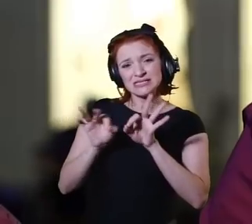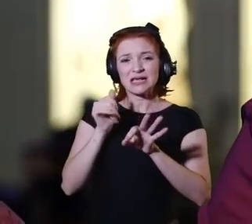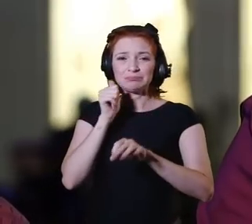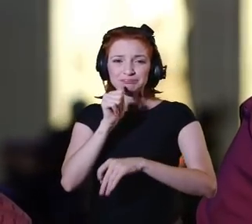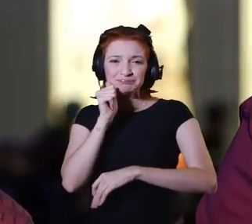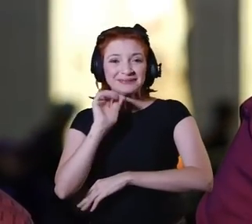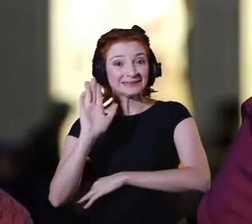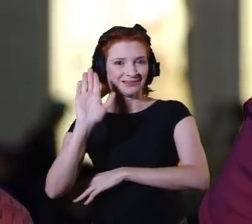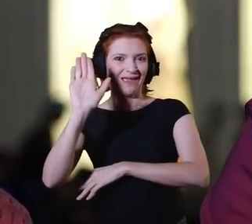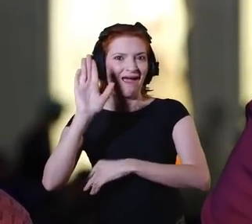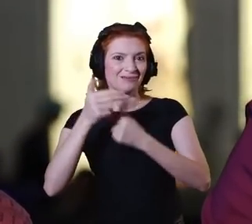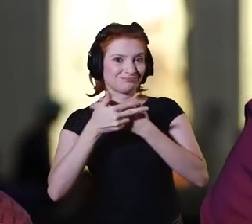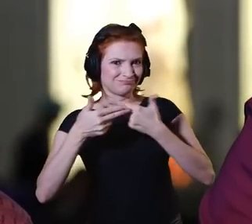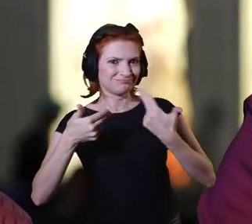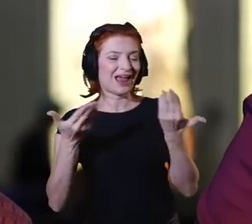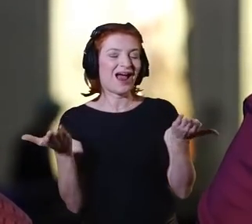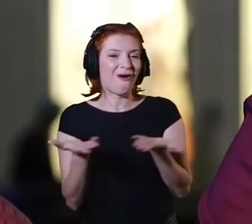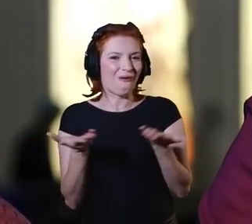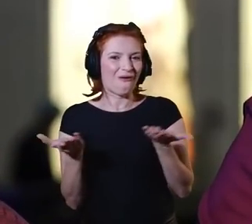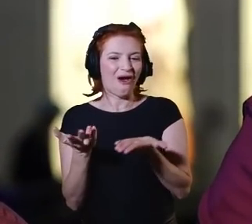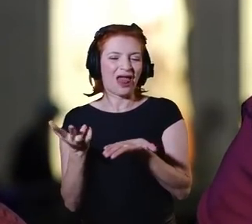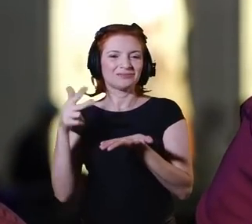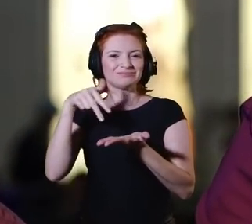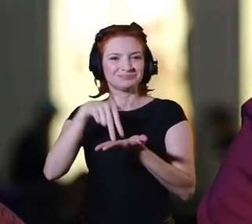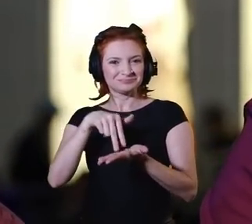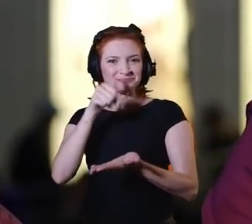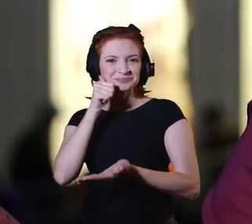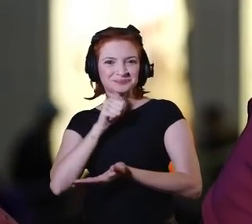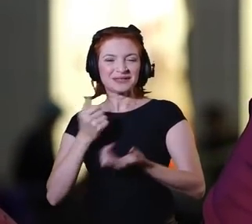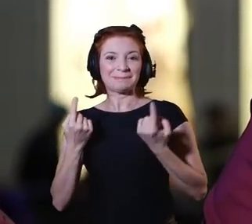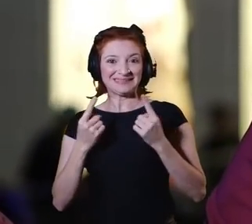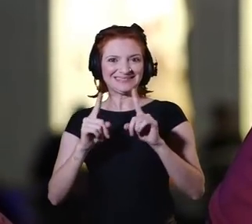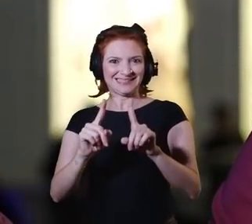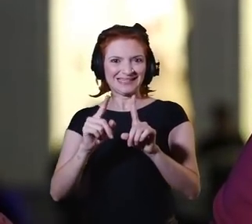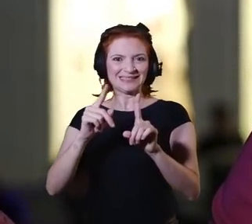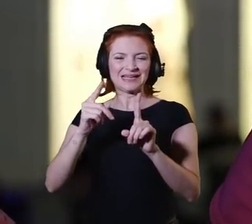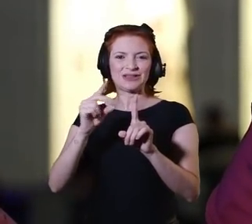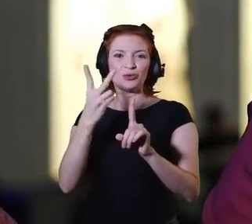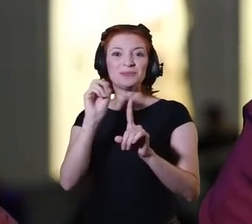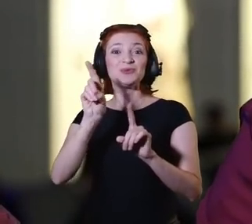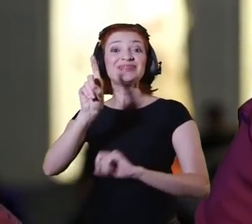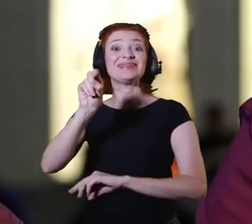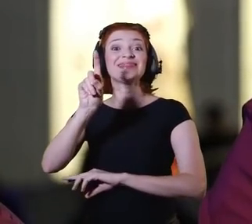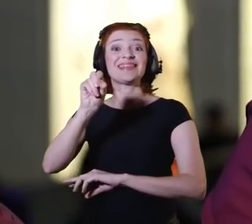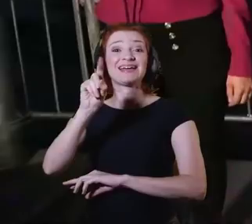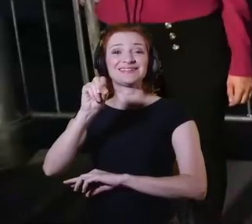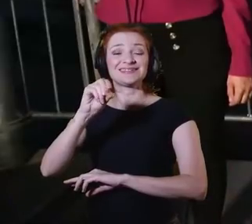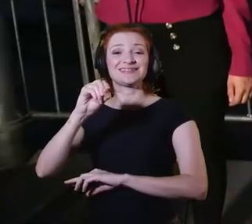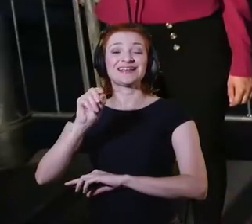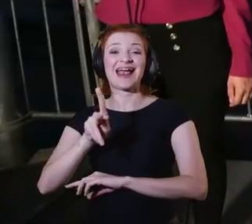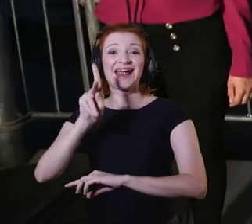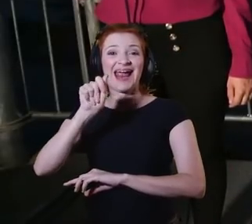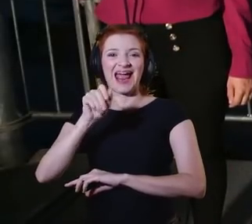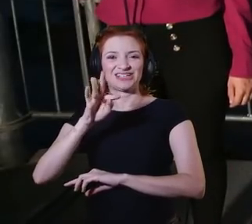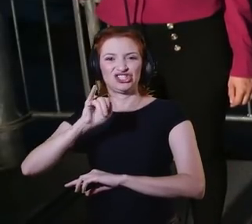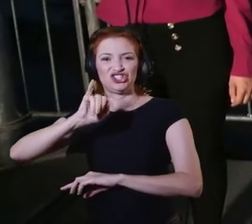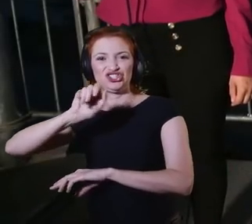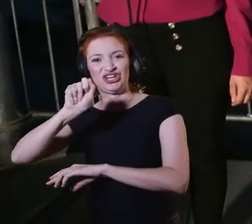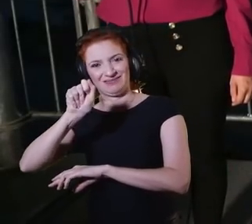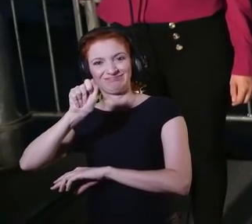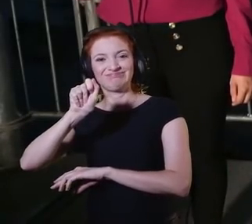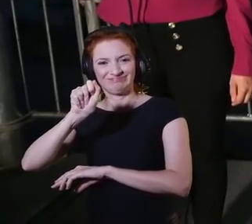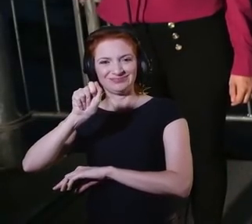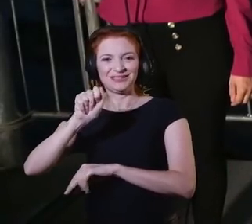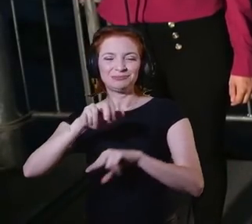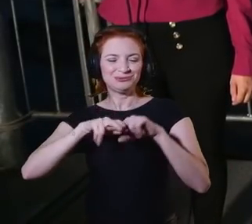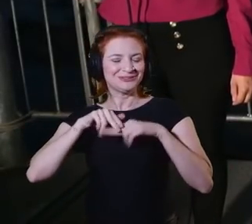mais. Eu estou falando da princesa da festa de 2010, Kátia Weber. Kátia, é um prazer